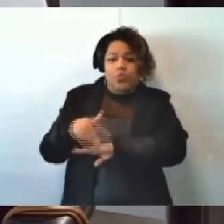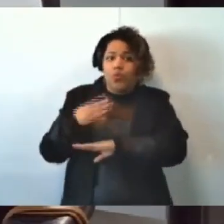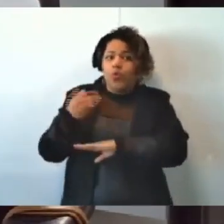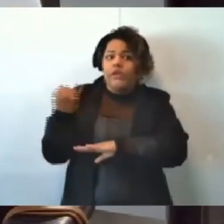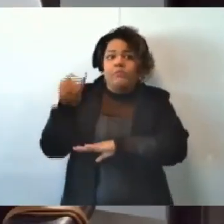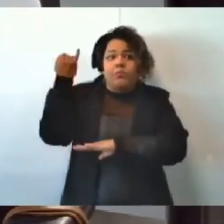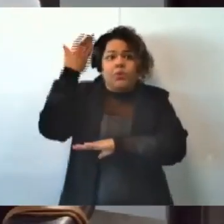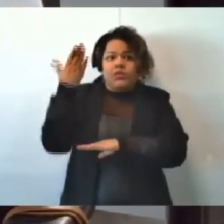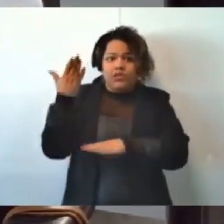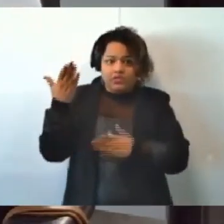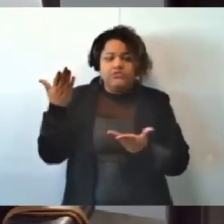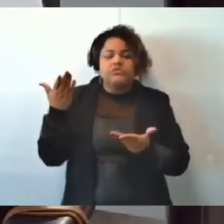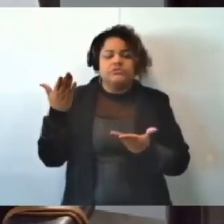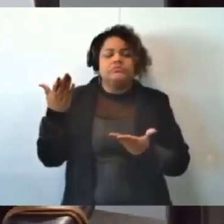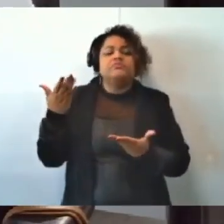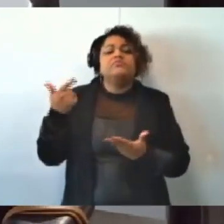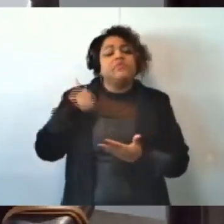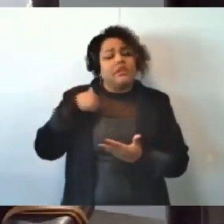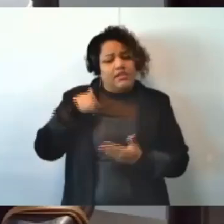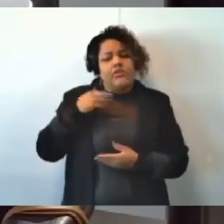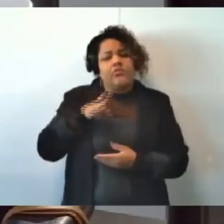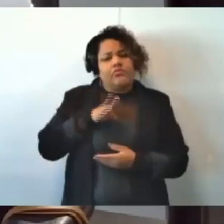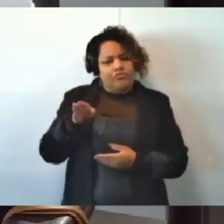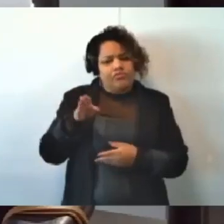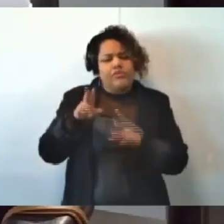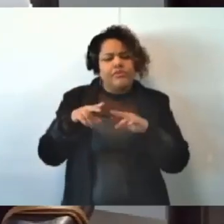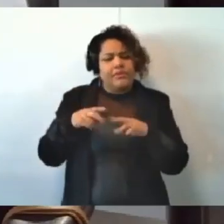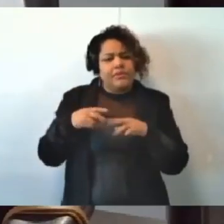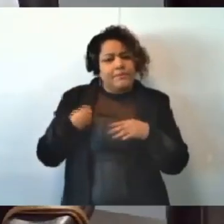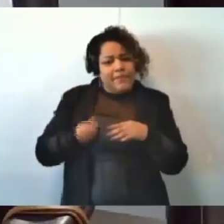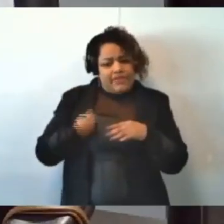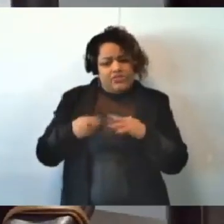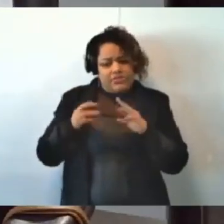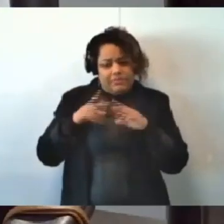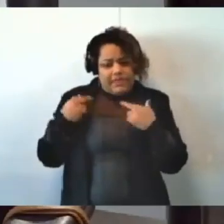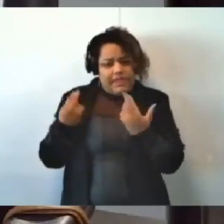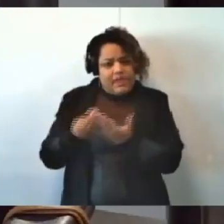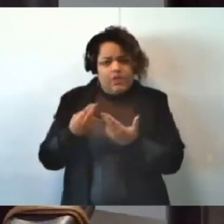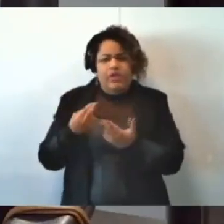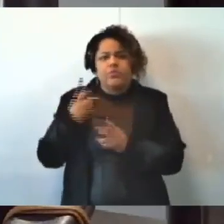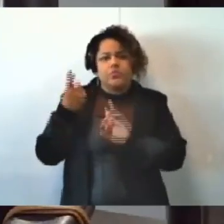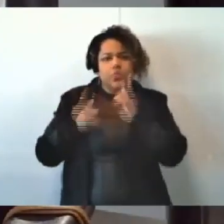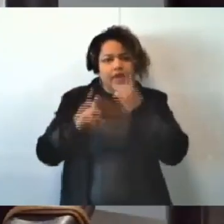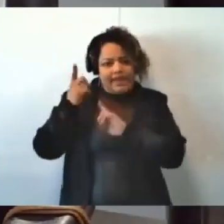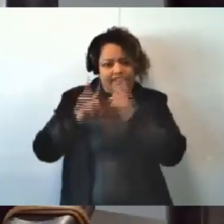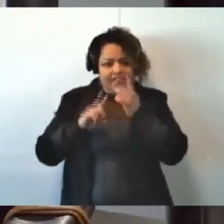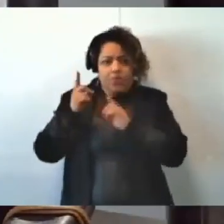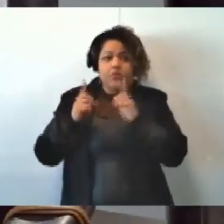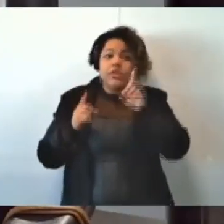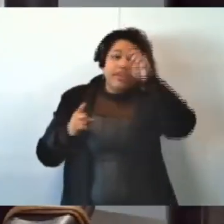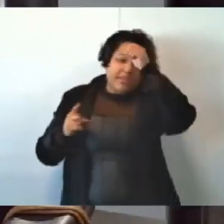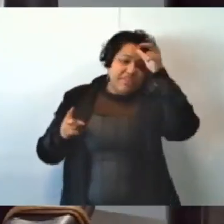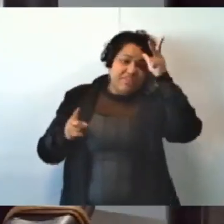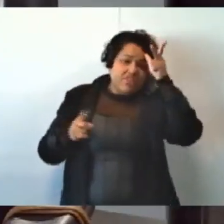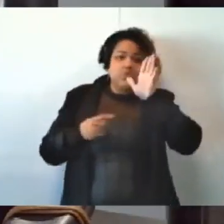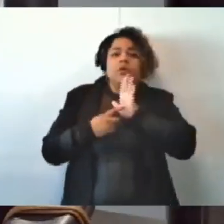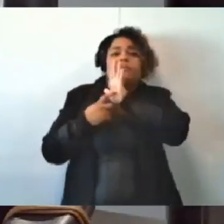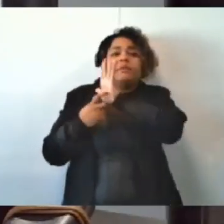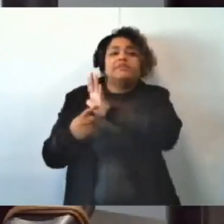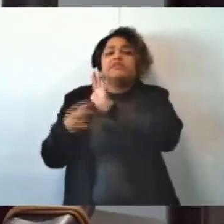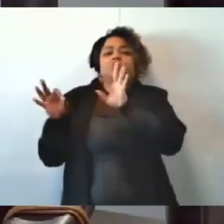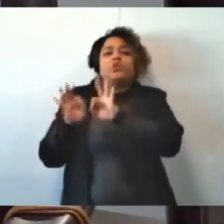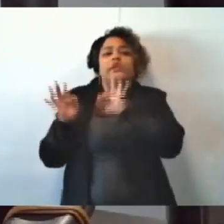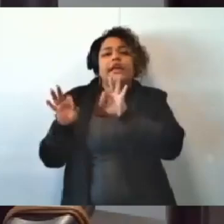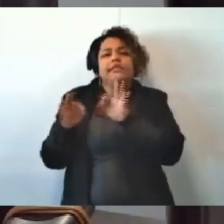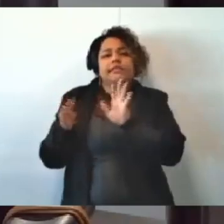eu participei das reuniões do carnaval esse ano, e a prefeitura, até agora, ela não apresenta como ficará, porque vai ser mais